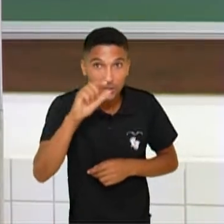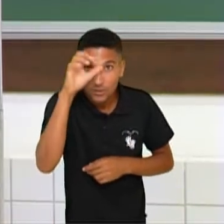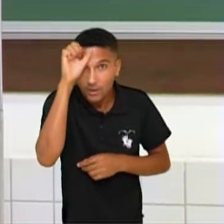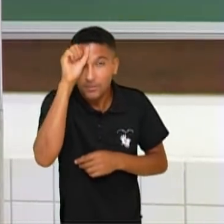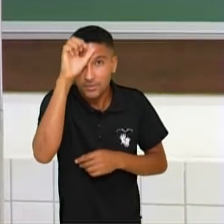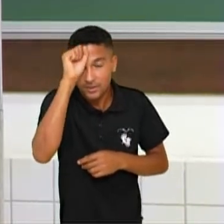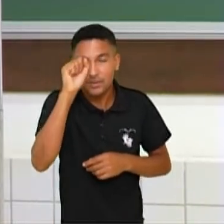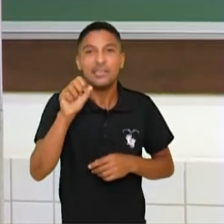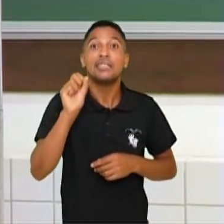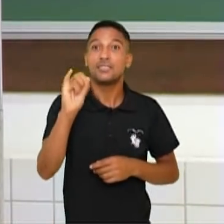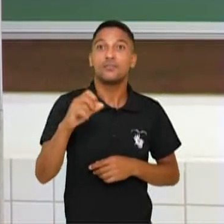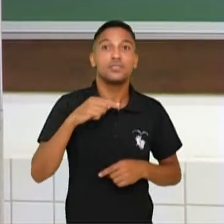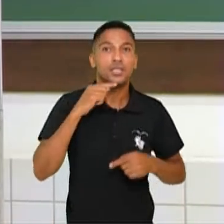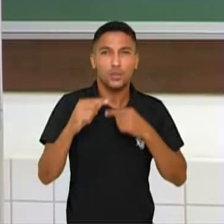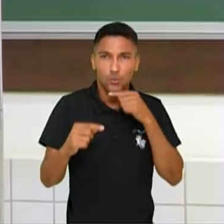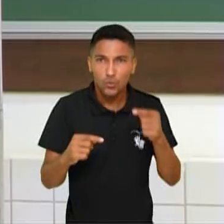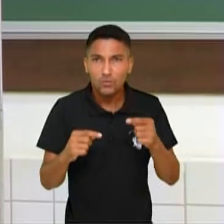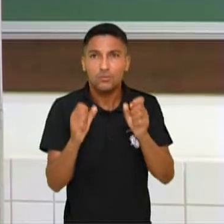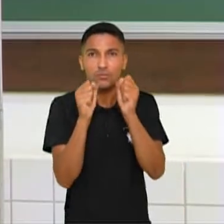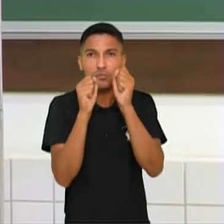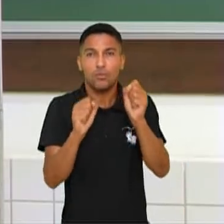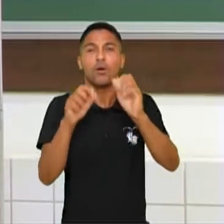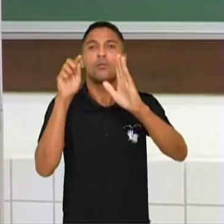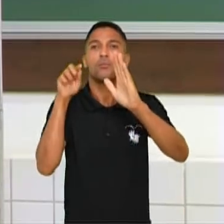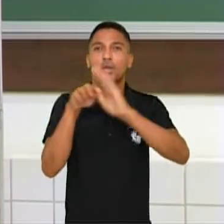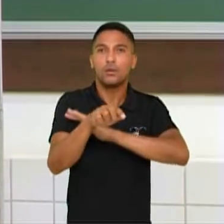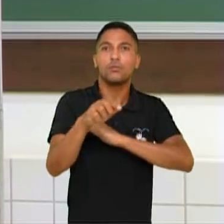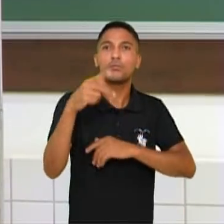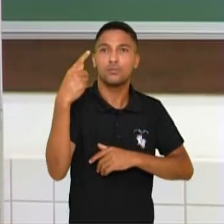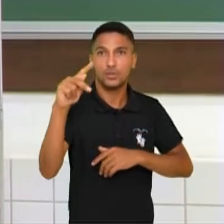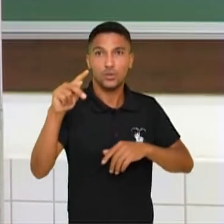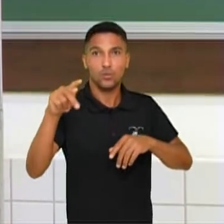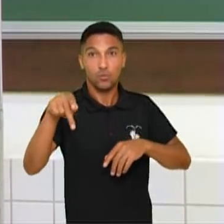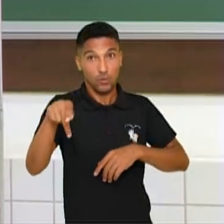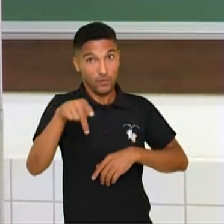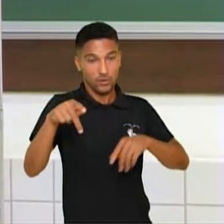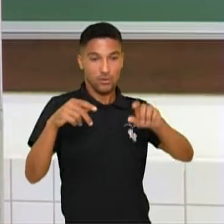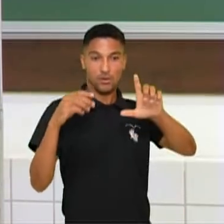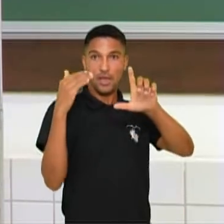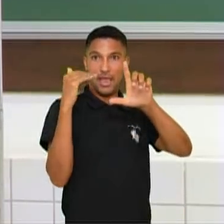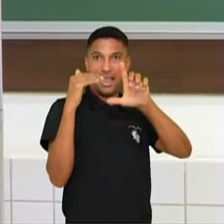você quer fazer? Entre em contato com o seu professor no mural no Classroom ou uma